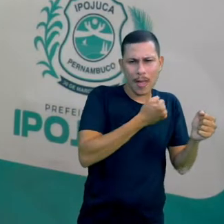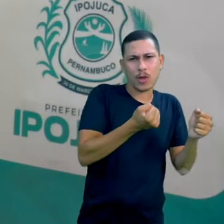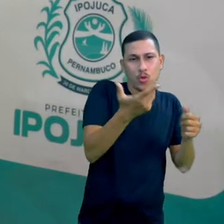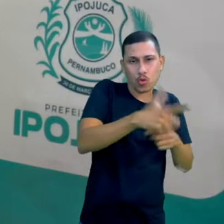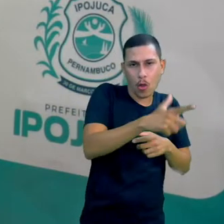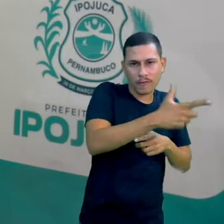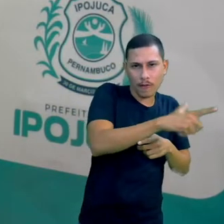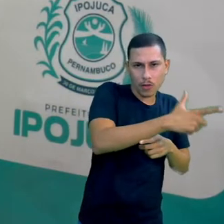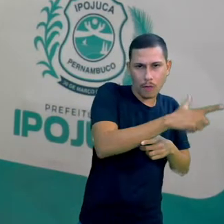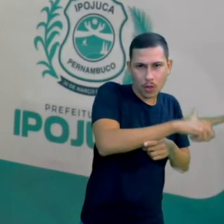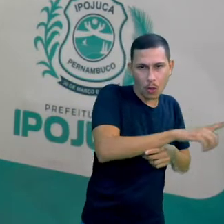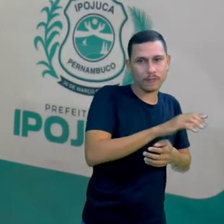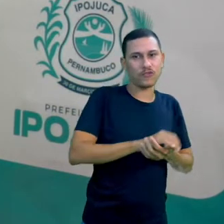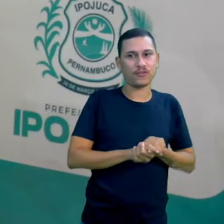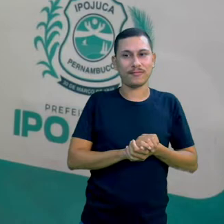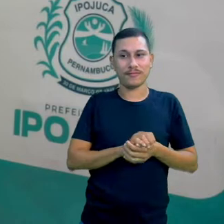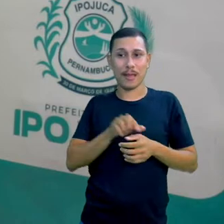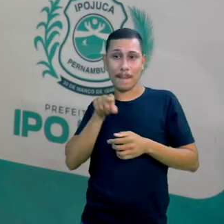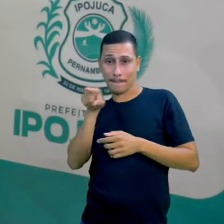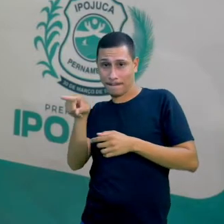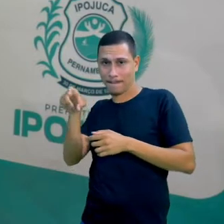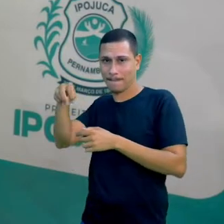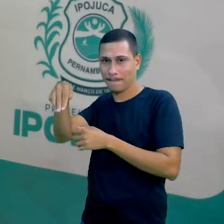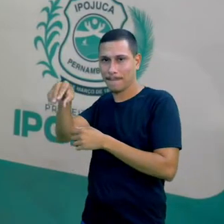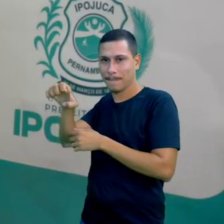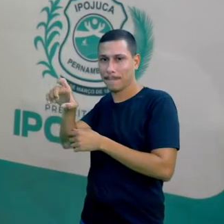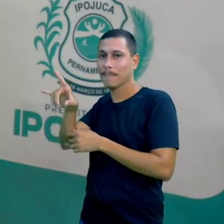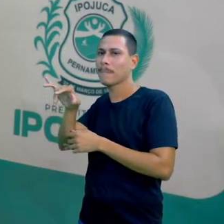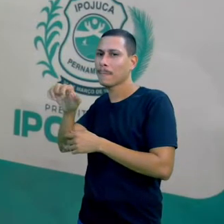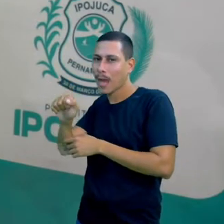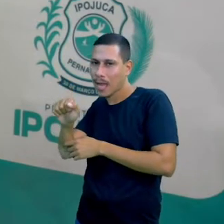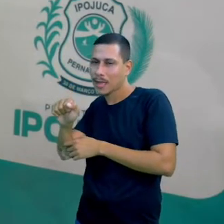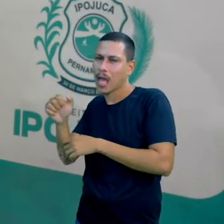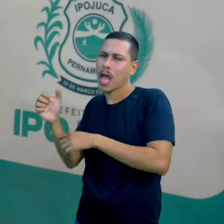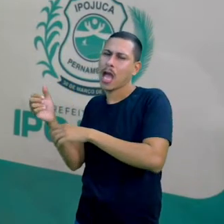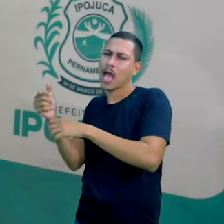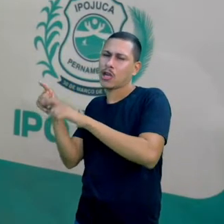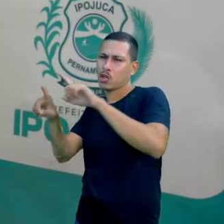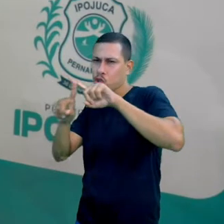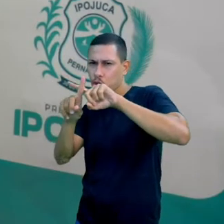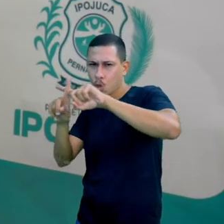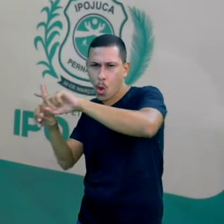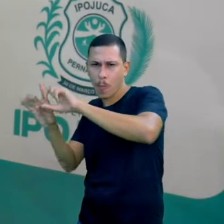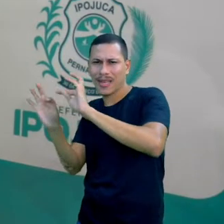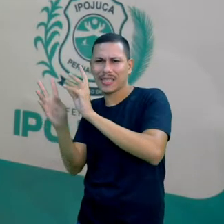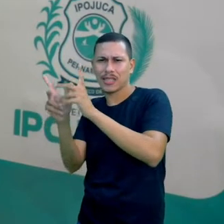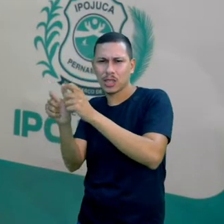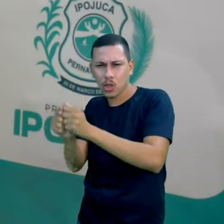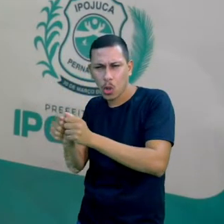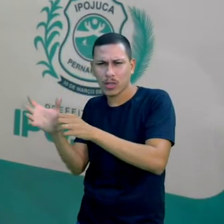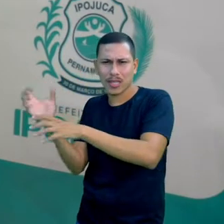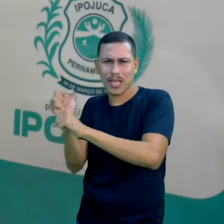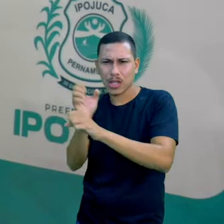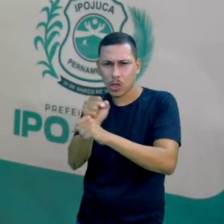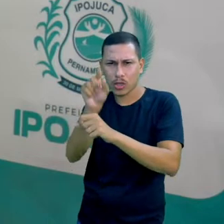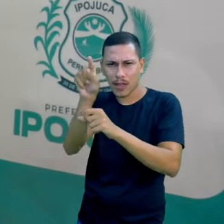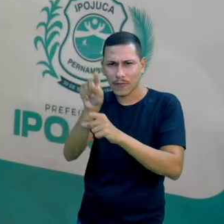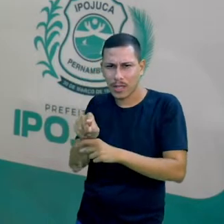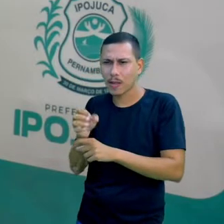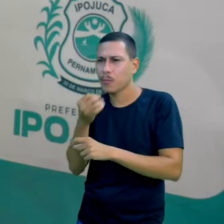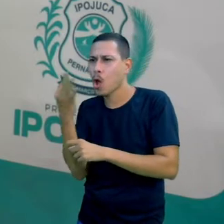aparece. Média não. Média é a soma de todas as notas dividido pela quantidade,